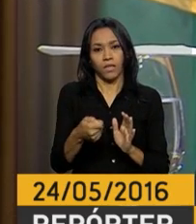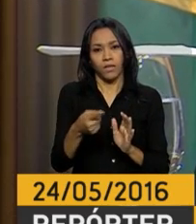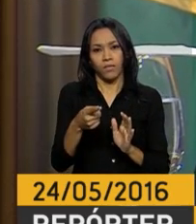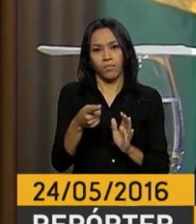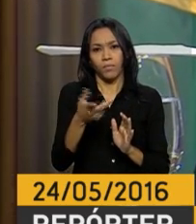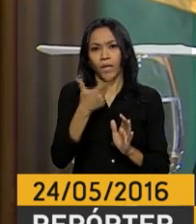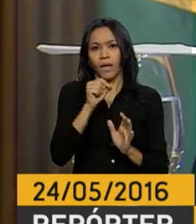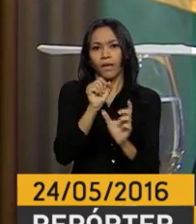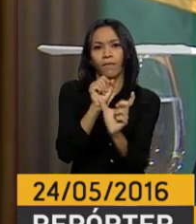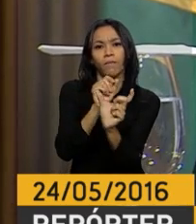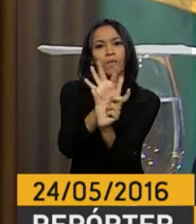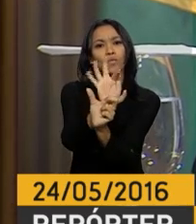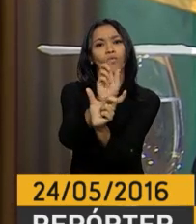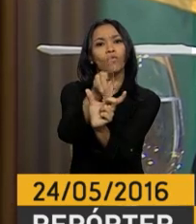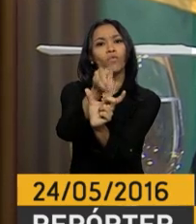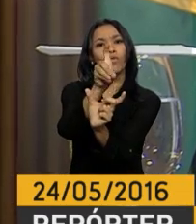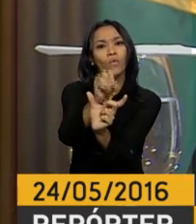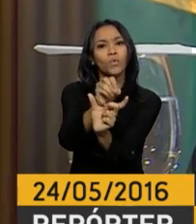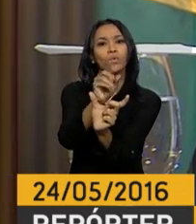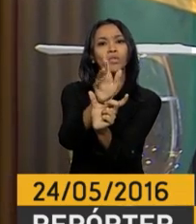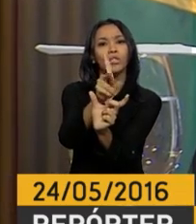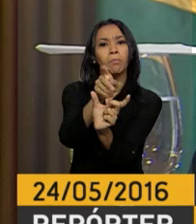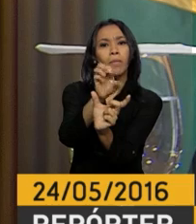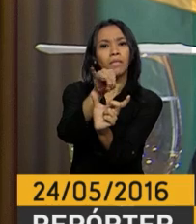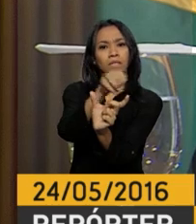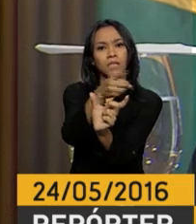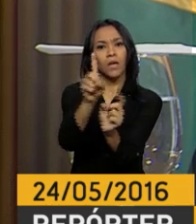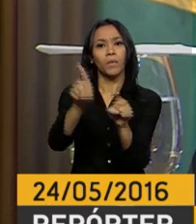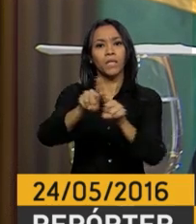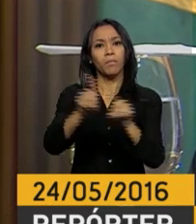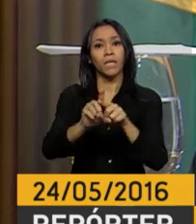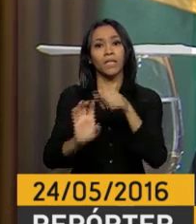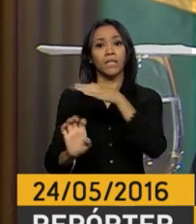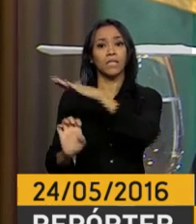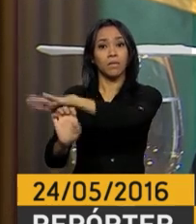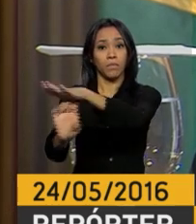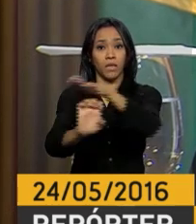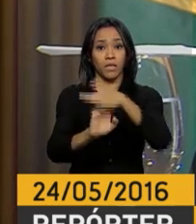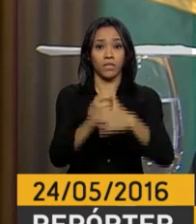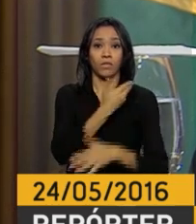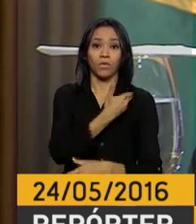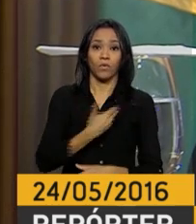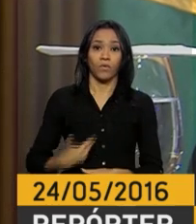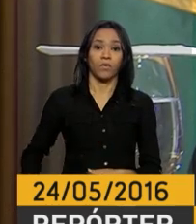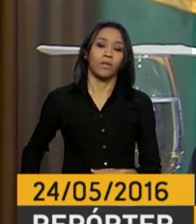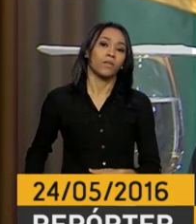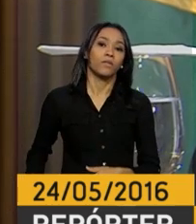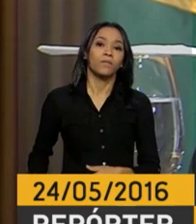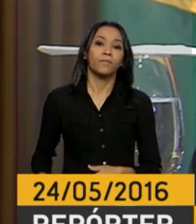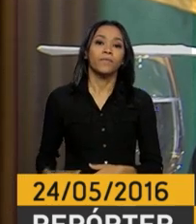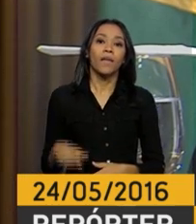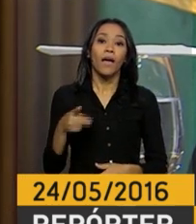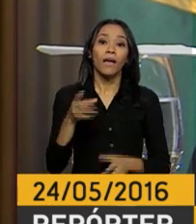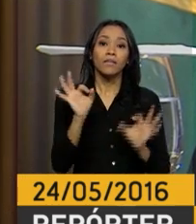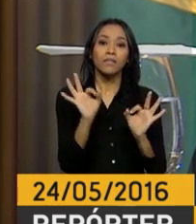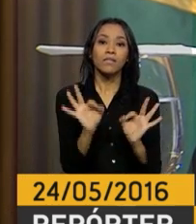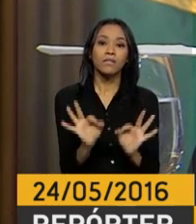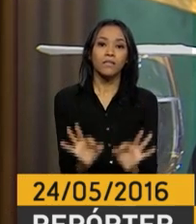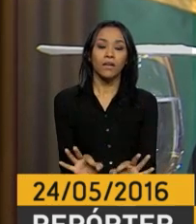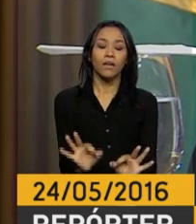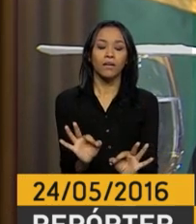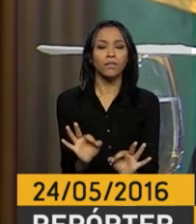de pensão e das empresas estatais. Acho que é uma regra, vamos dizer assim, tecnicamente correta,